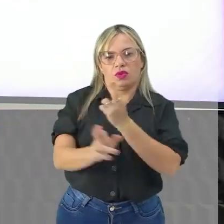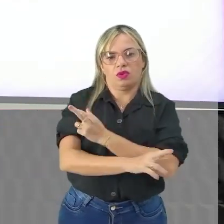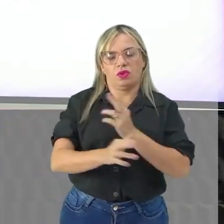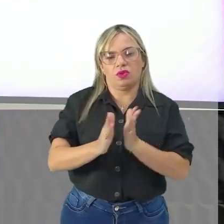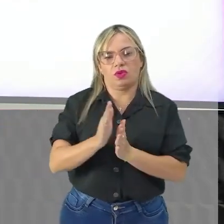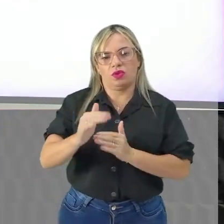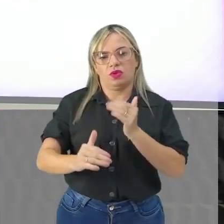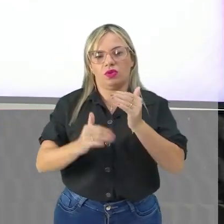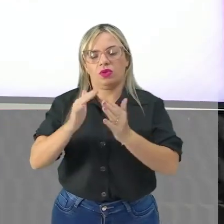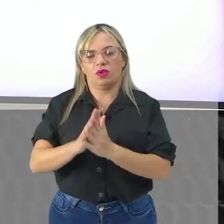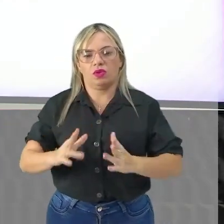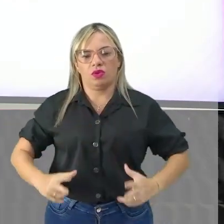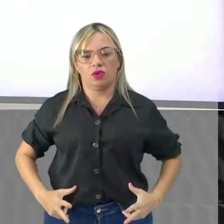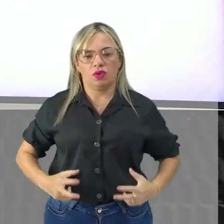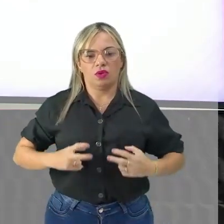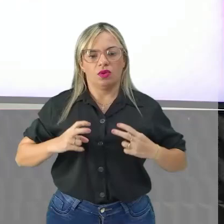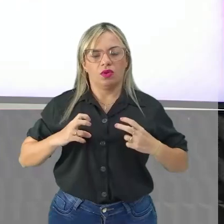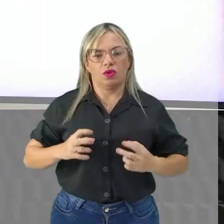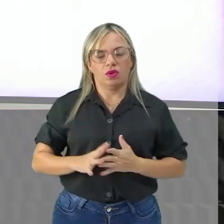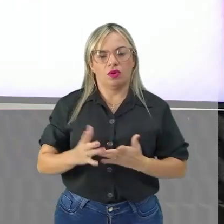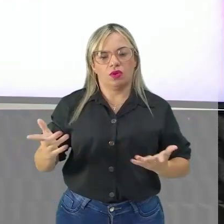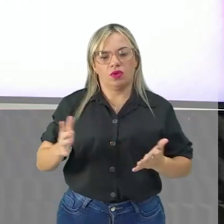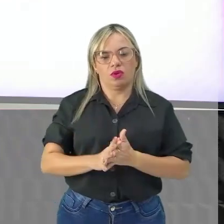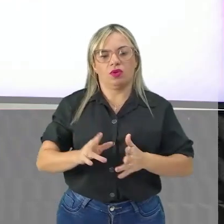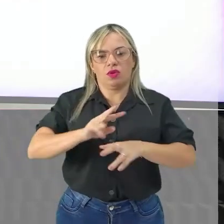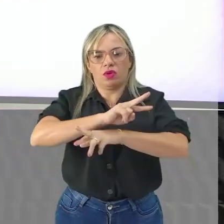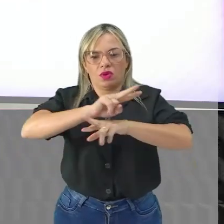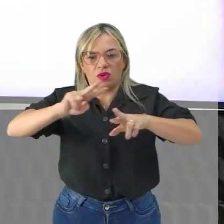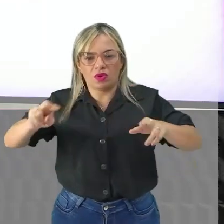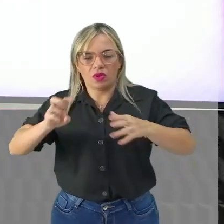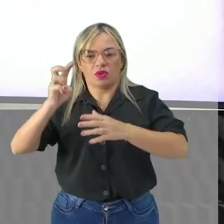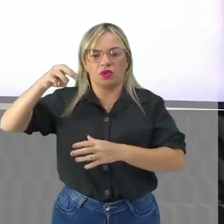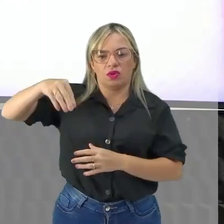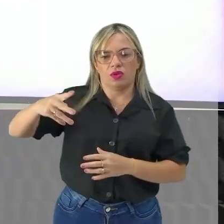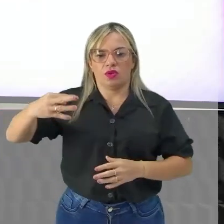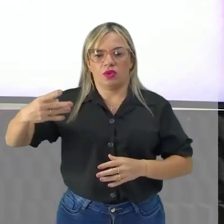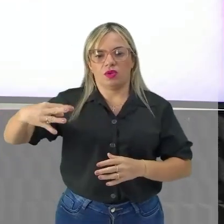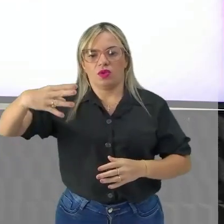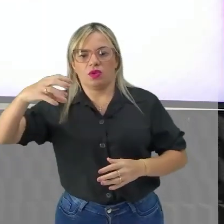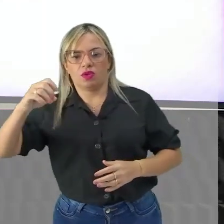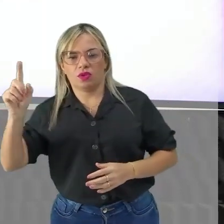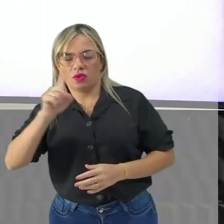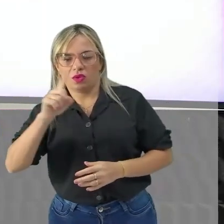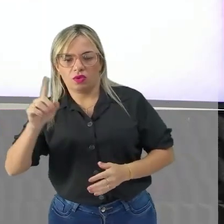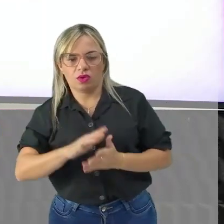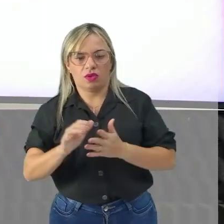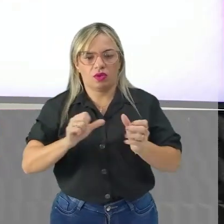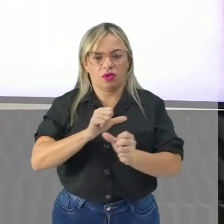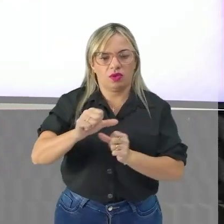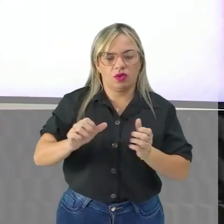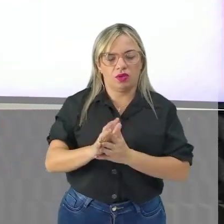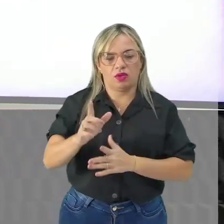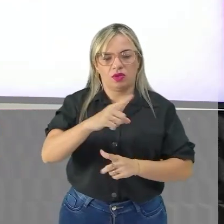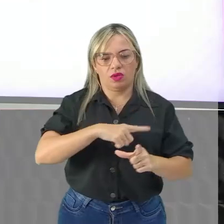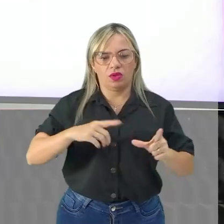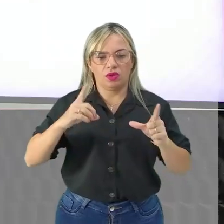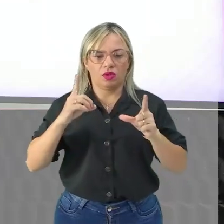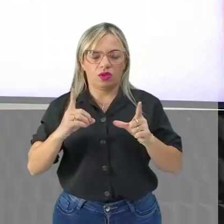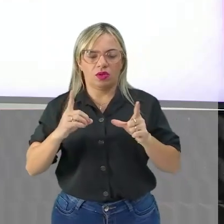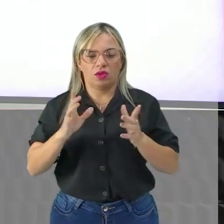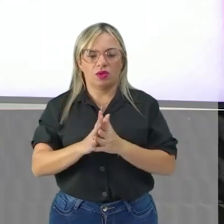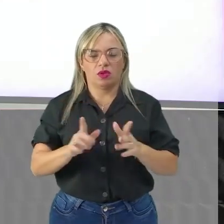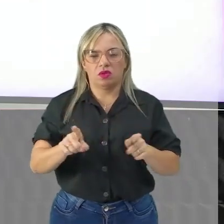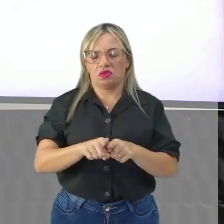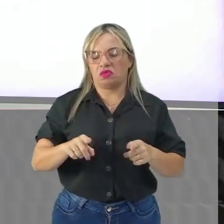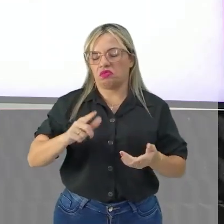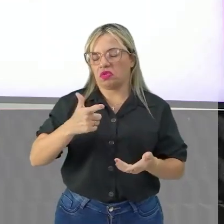desenvolvimento de câncer, mas quando eu falo de multiplicação, não é a mutação que eu estou falando, né? Citocinese também